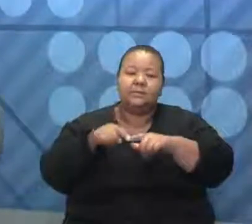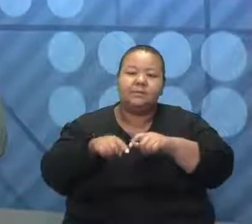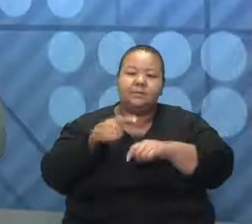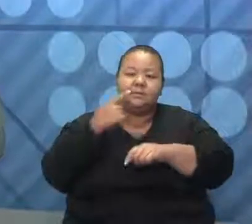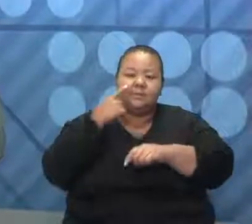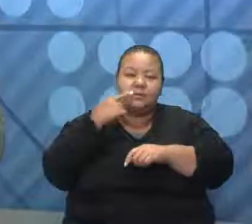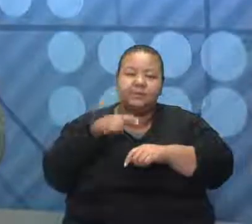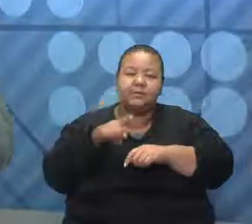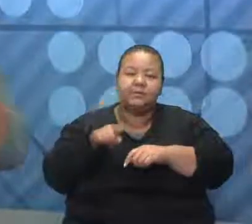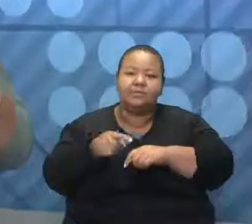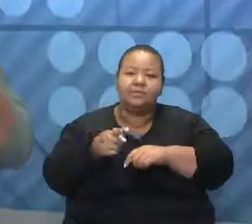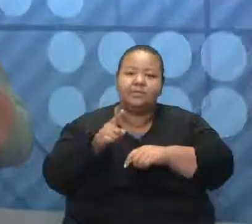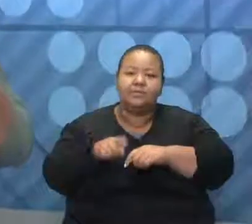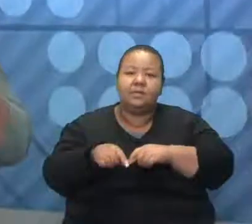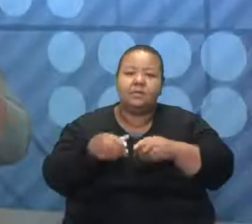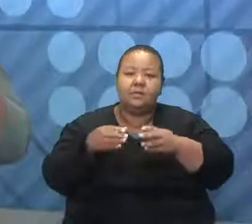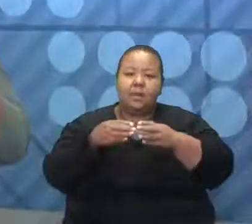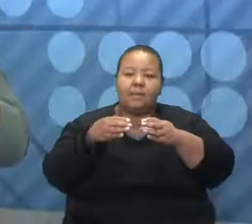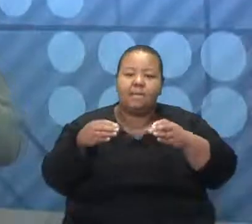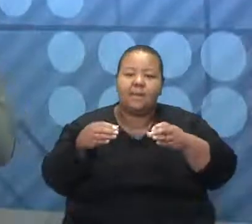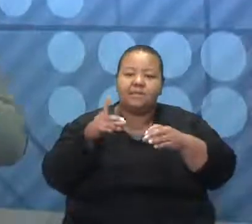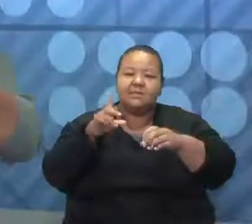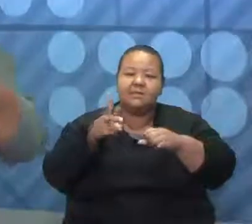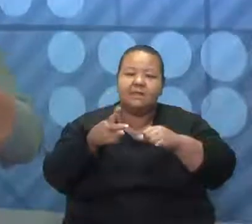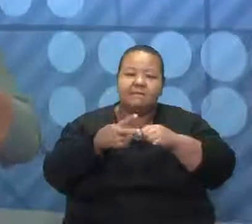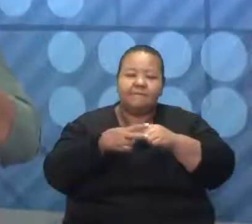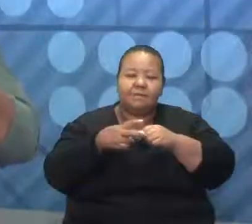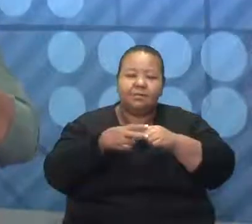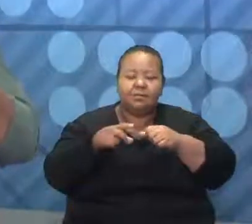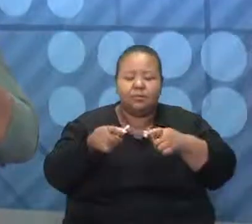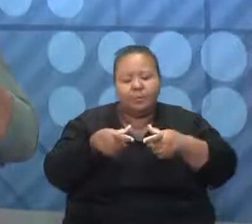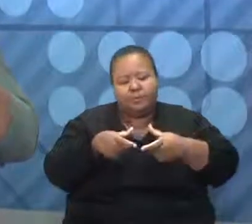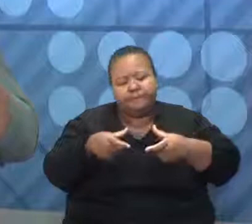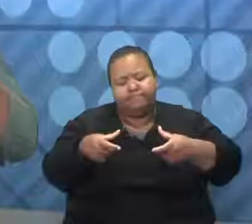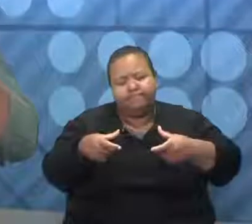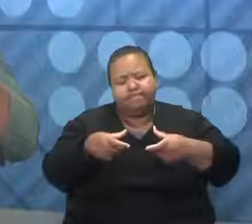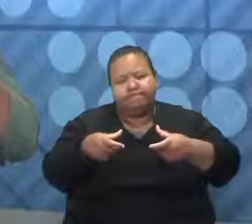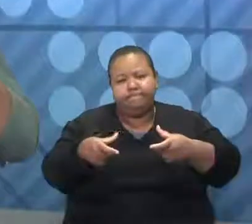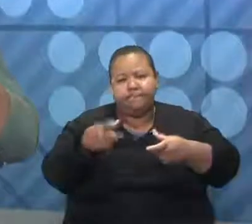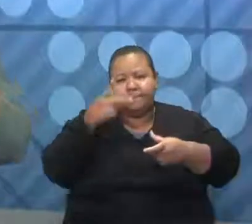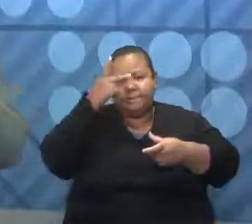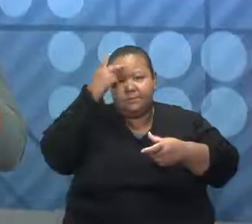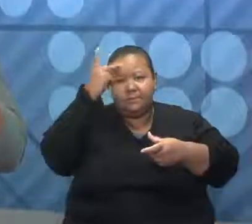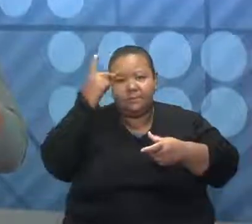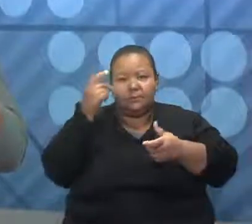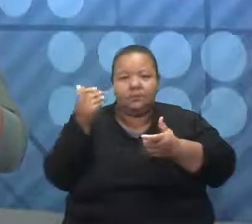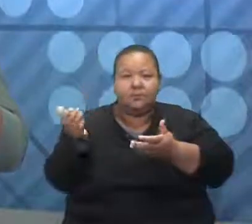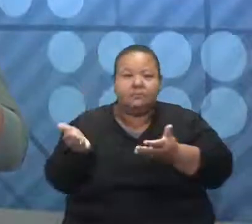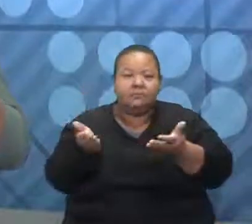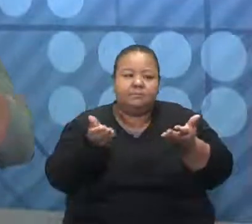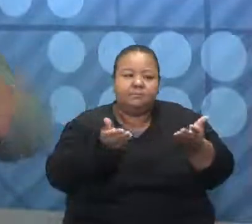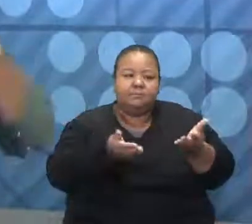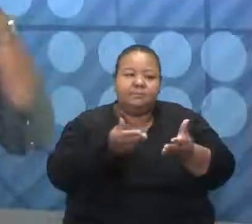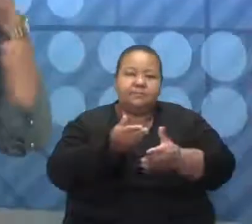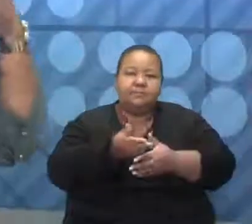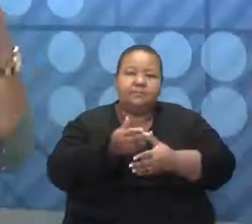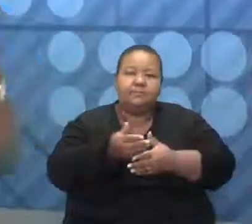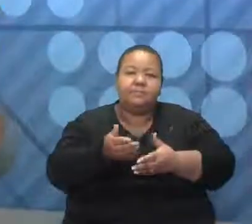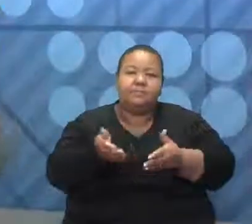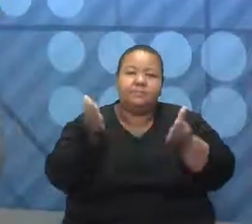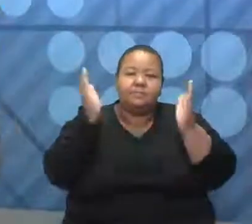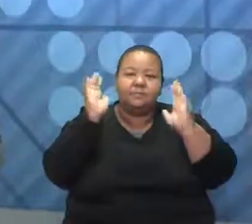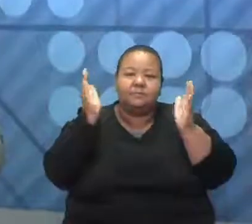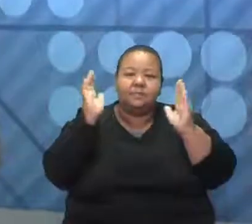interessante. Era uma pecinha de vidro mais ou menos desse tamanho. Aí os rapazes que foram fazer a entrega, levaram num